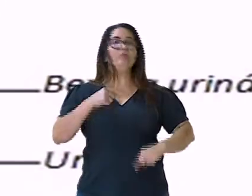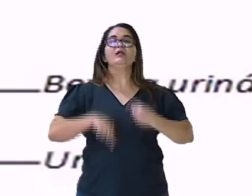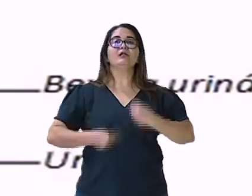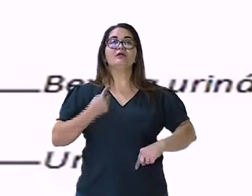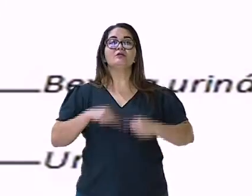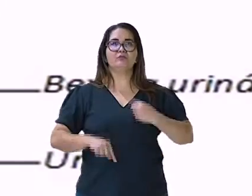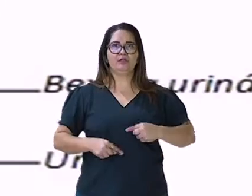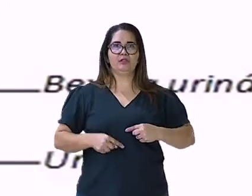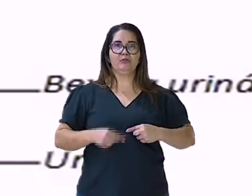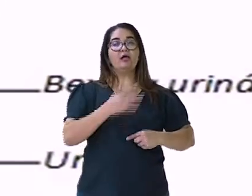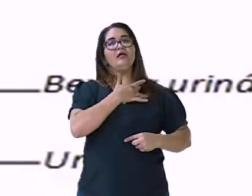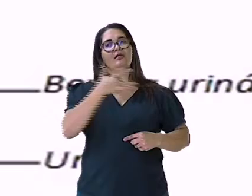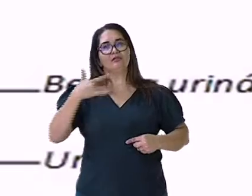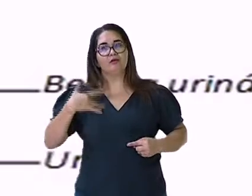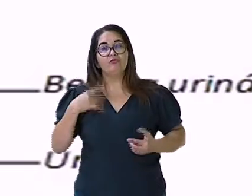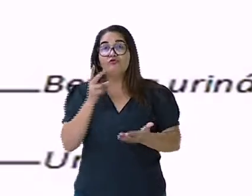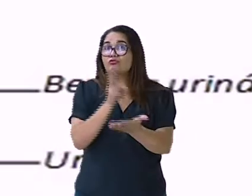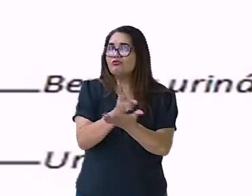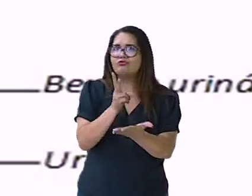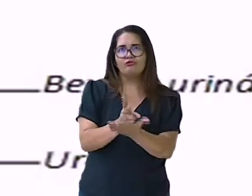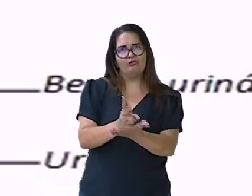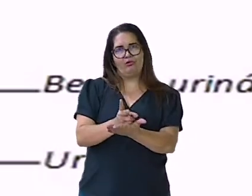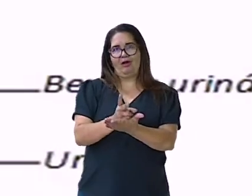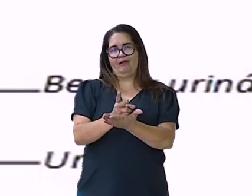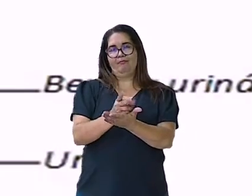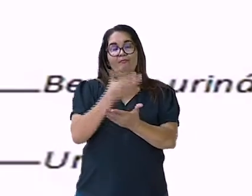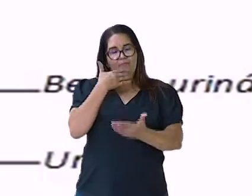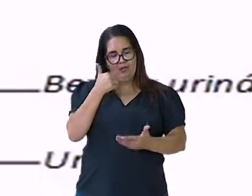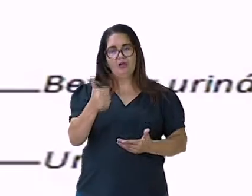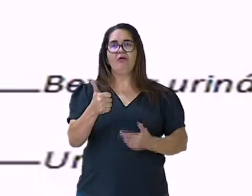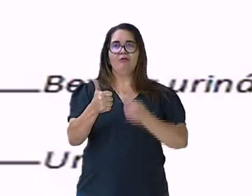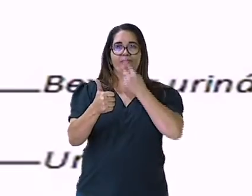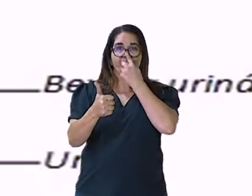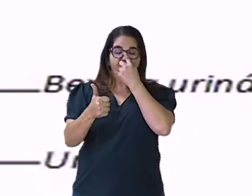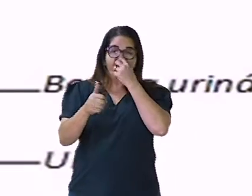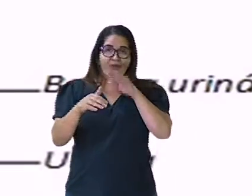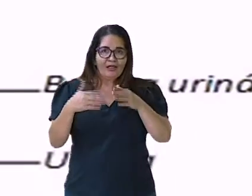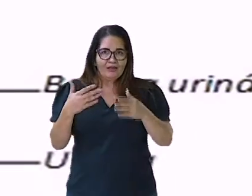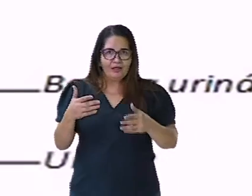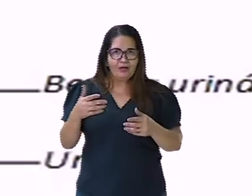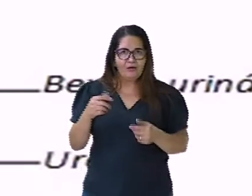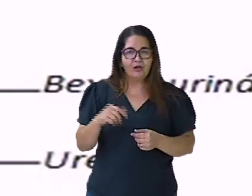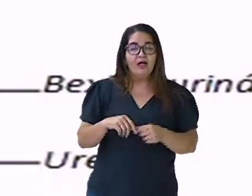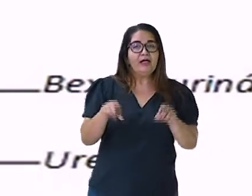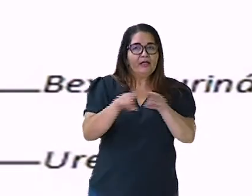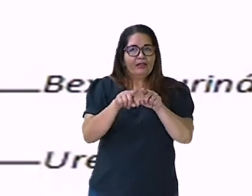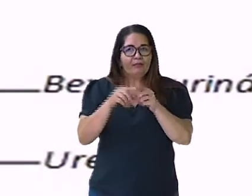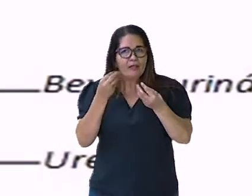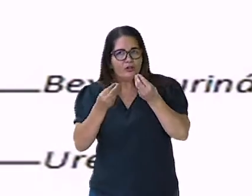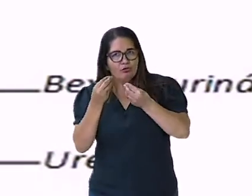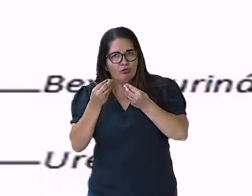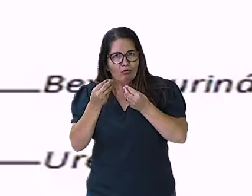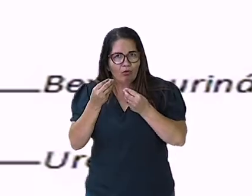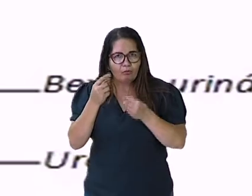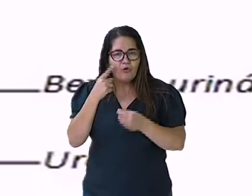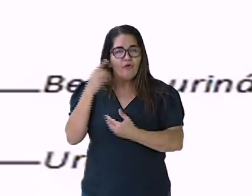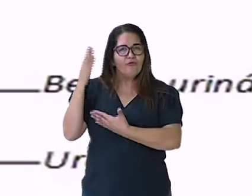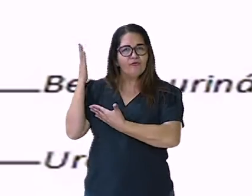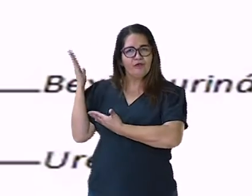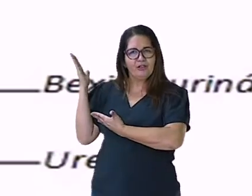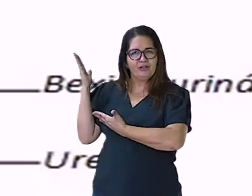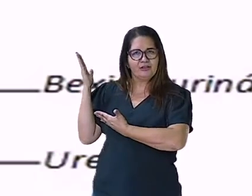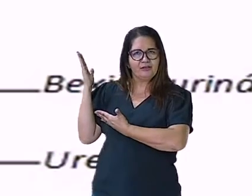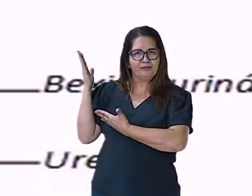em par. Os dois ureteres são tubos com comprimento aproximado de